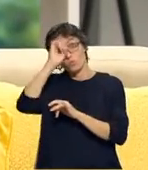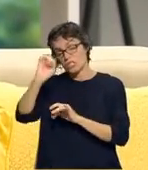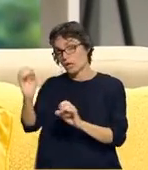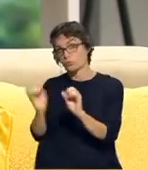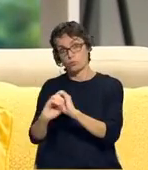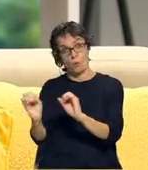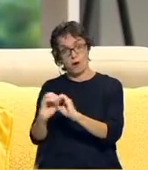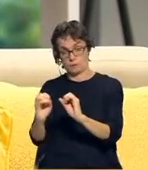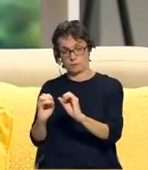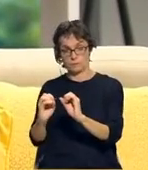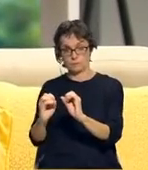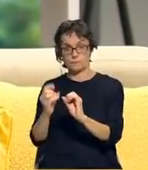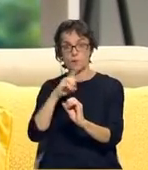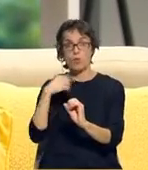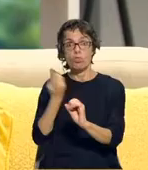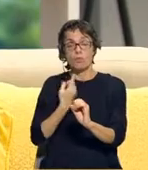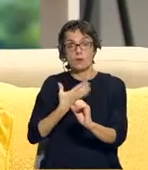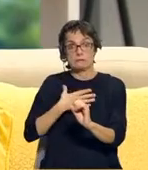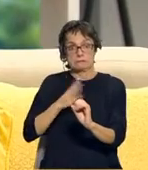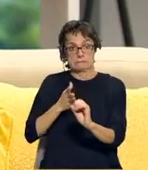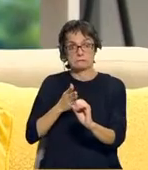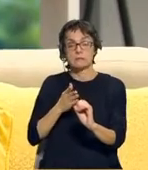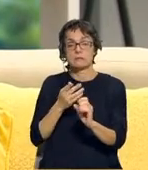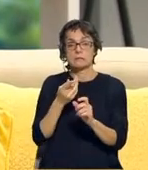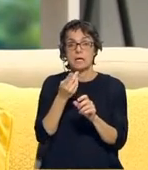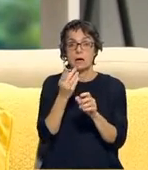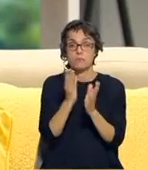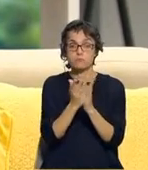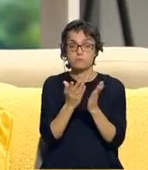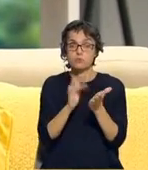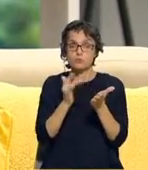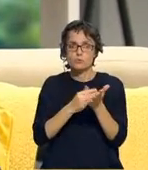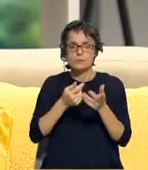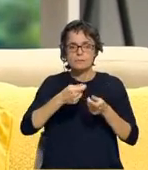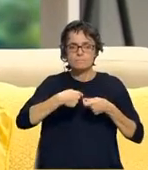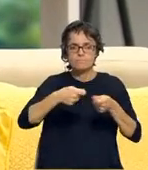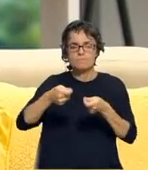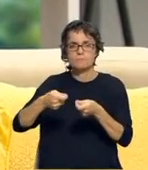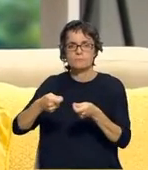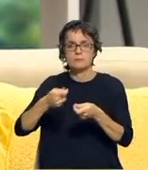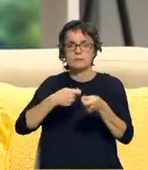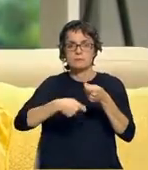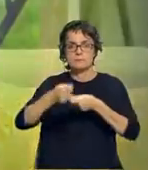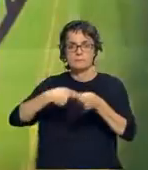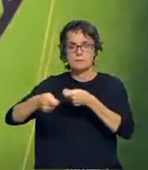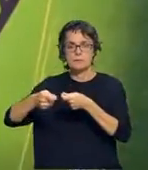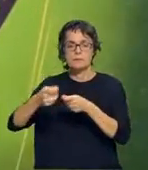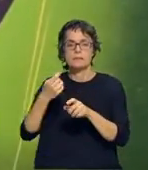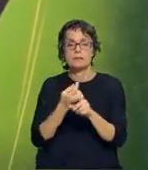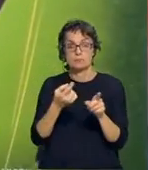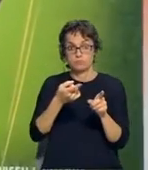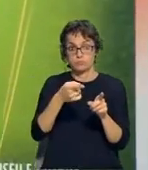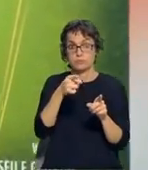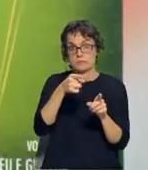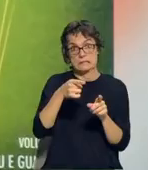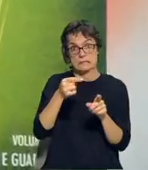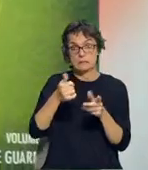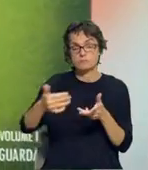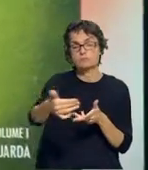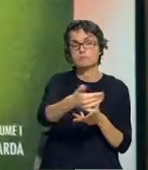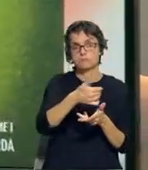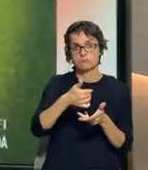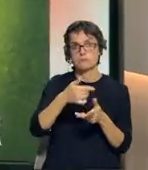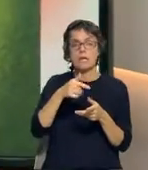livros, porque as crianças que também participam e os professores enviam-nos crianças que precisam de ajuda. Muitos Exato. Destes pedidos surgem